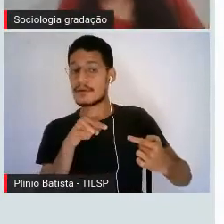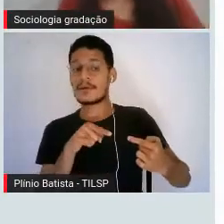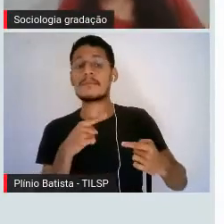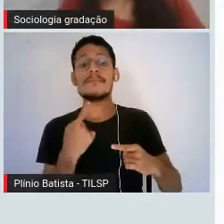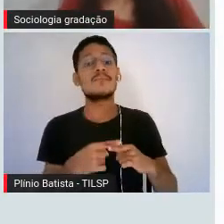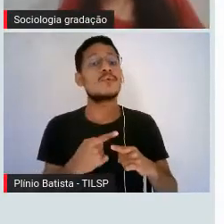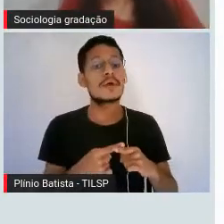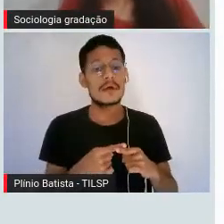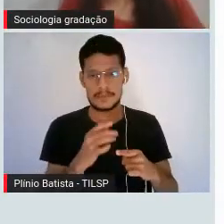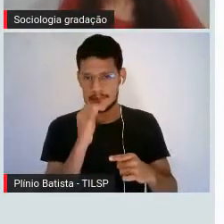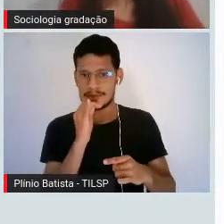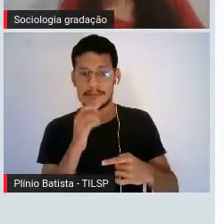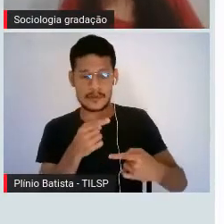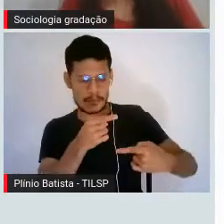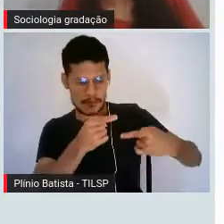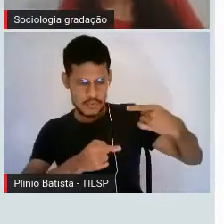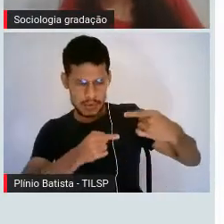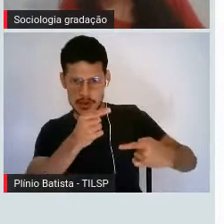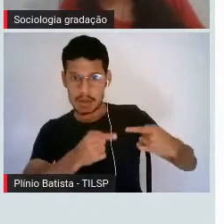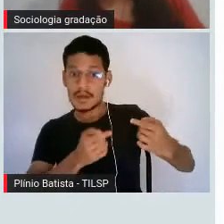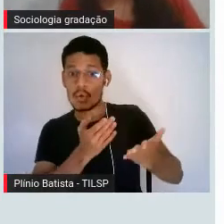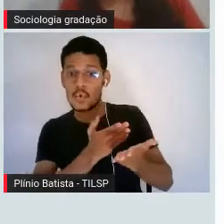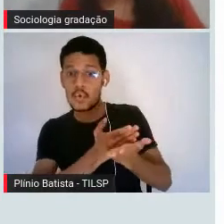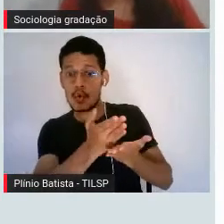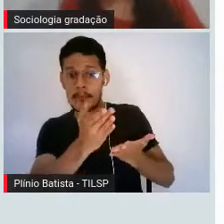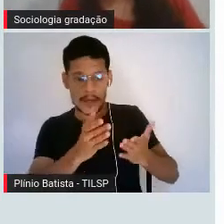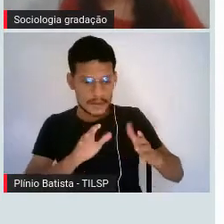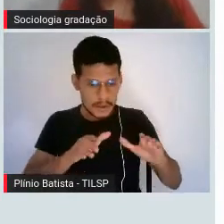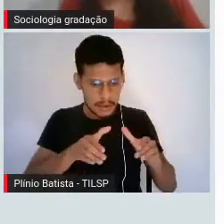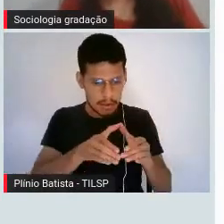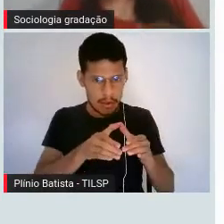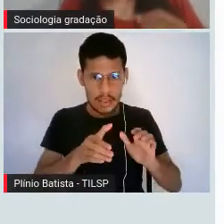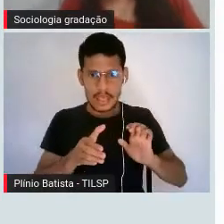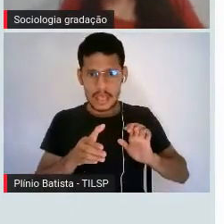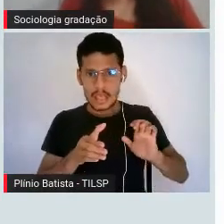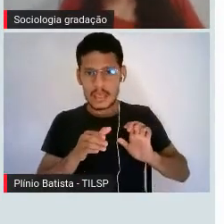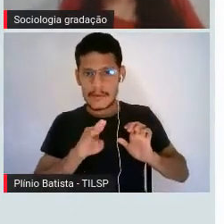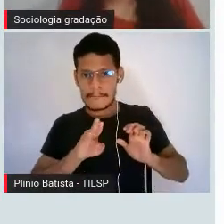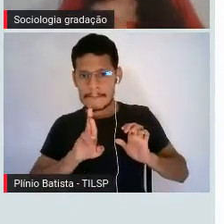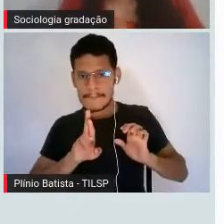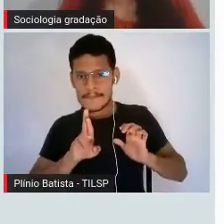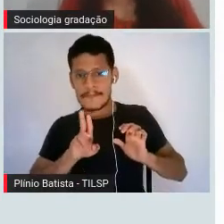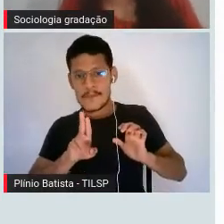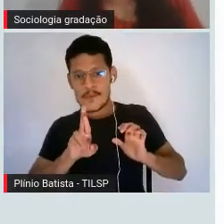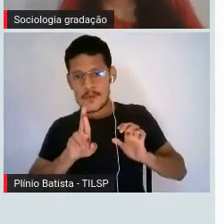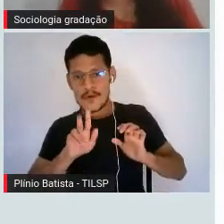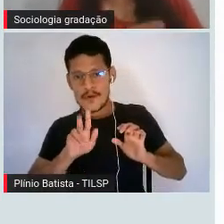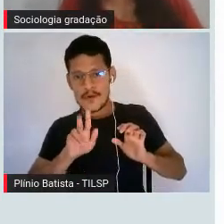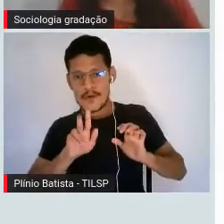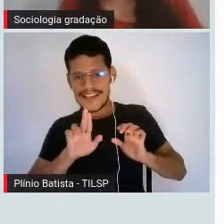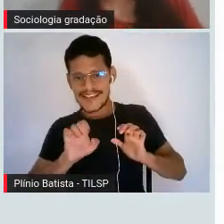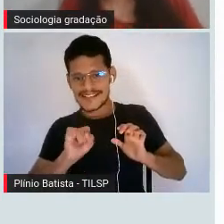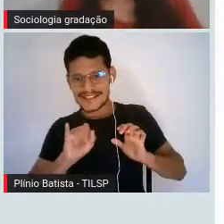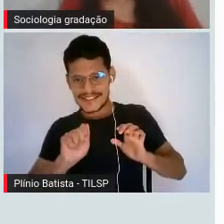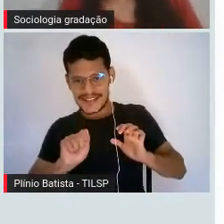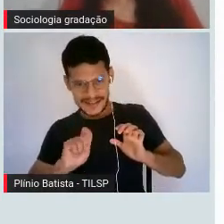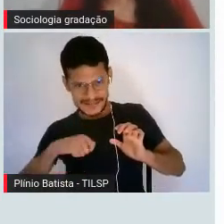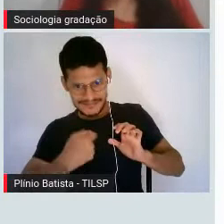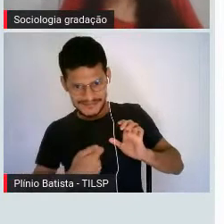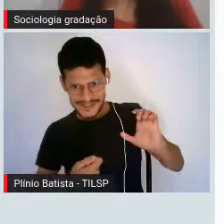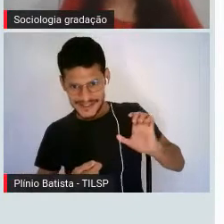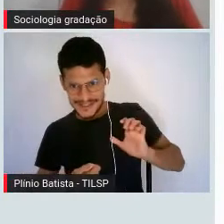se inicia o processo da burguesia. Então, aí a gente percebe que na França, o conflito